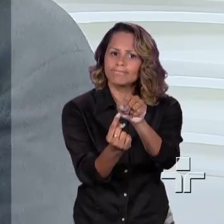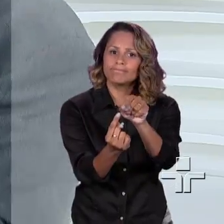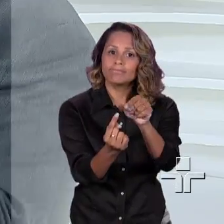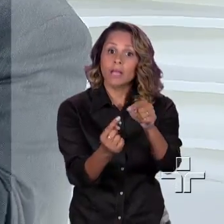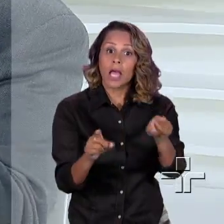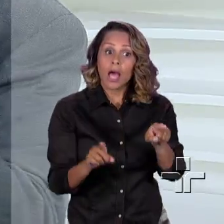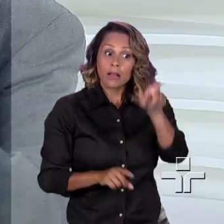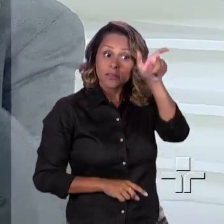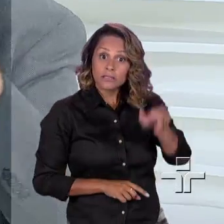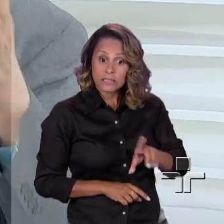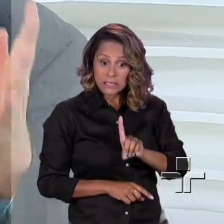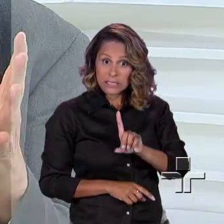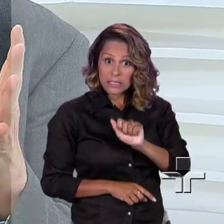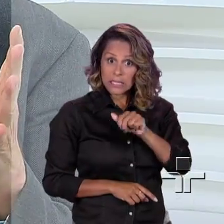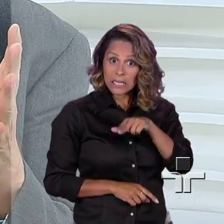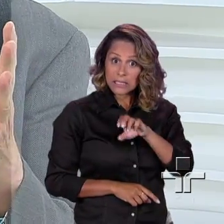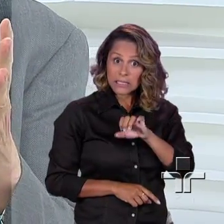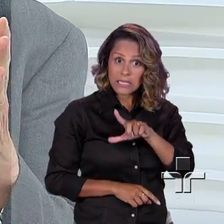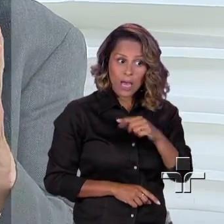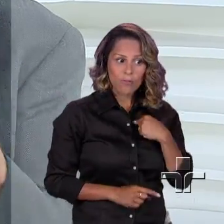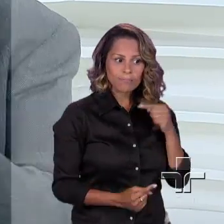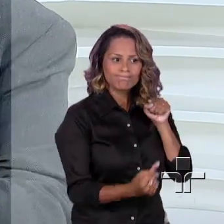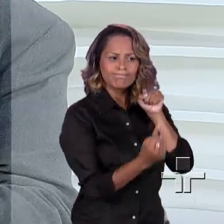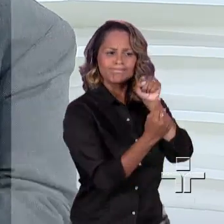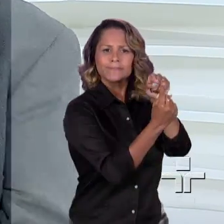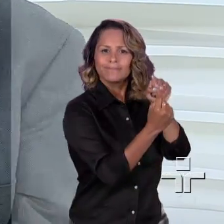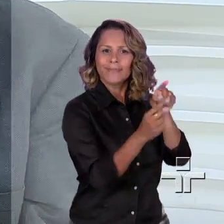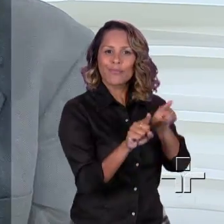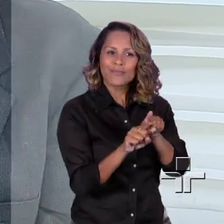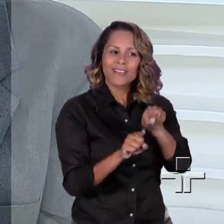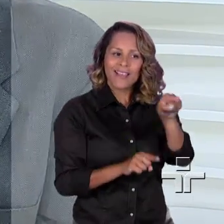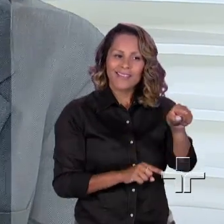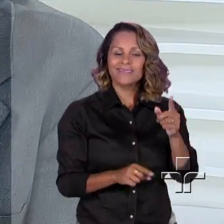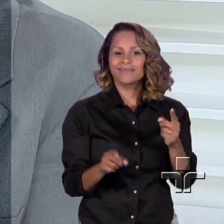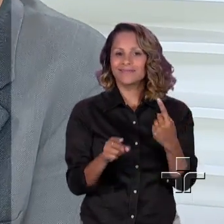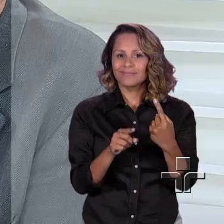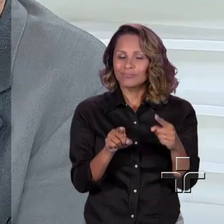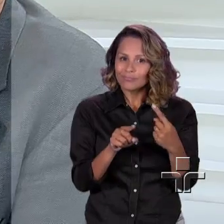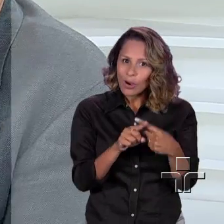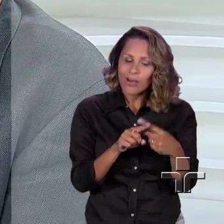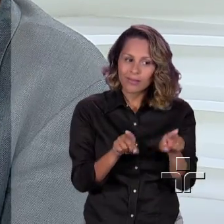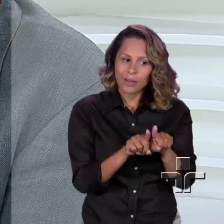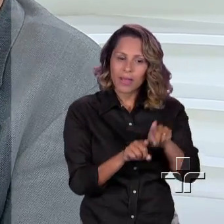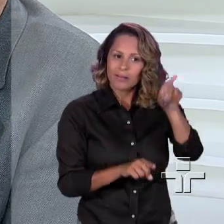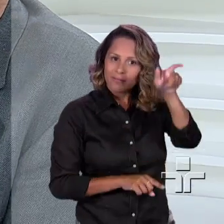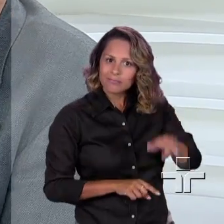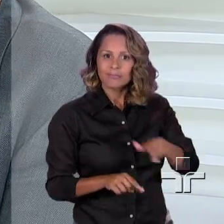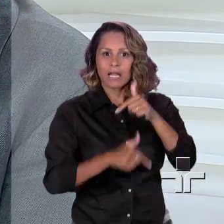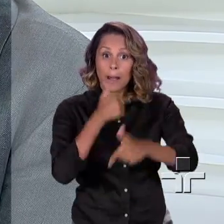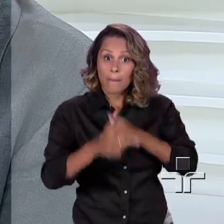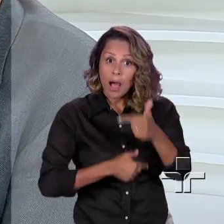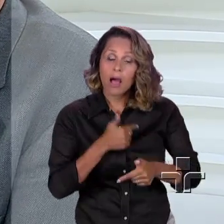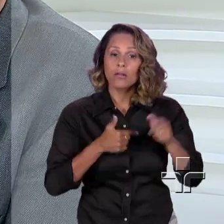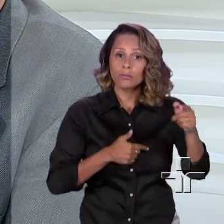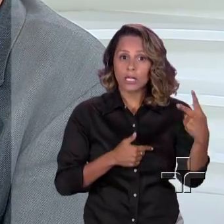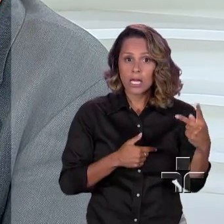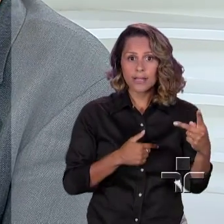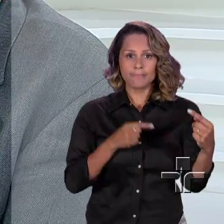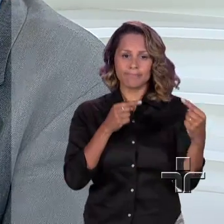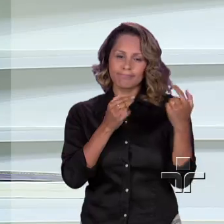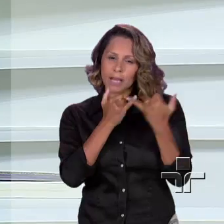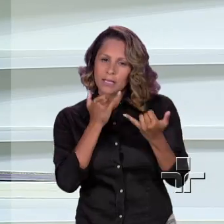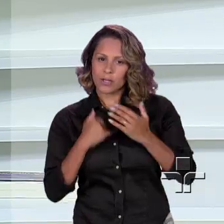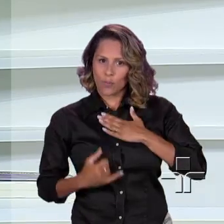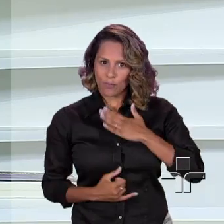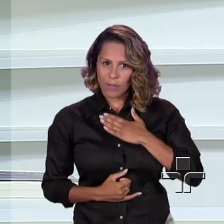quase paralelamente em outras partes do mundo, e depois no Brasil, quando já tinha saído em 82 para voltar para os Estados Unidos. Só